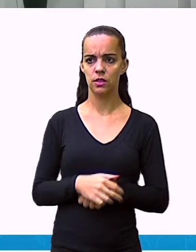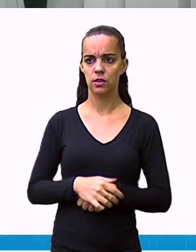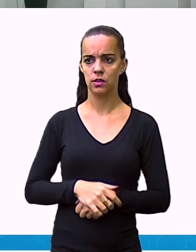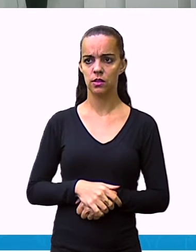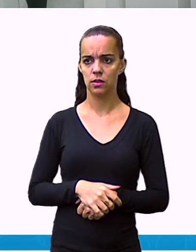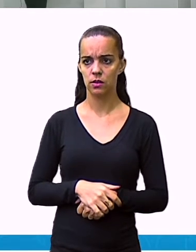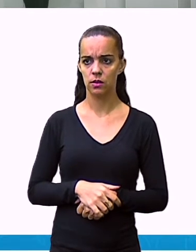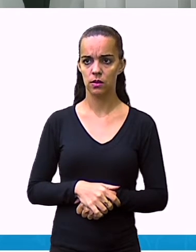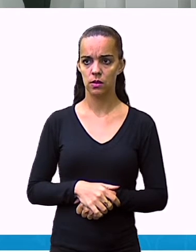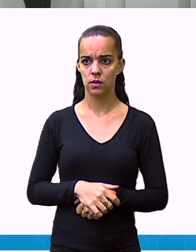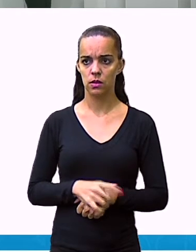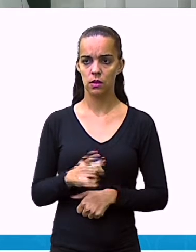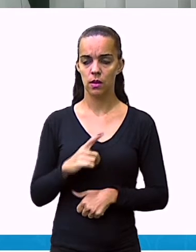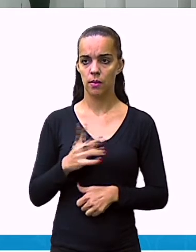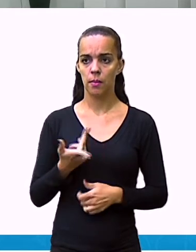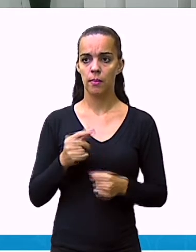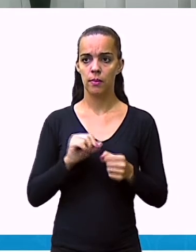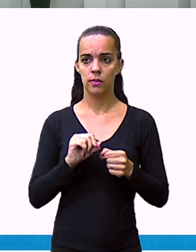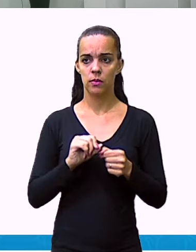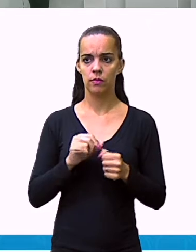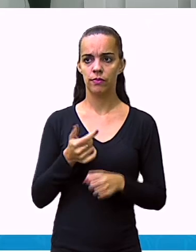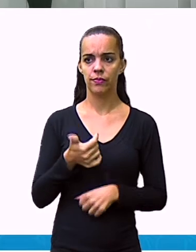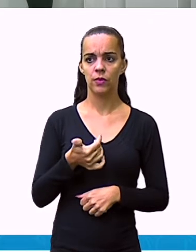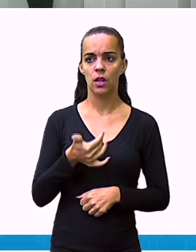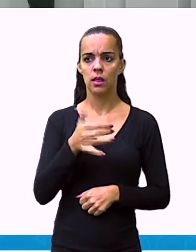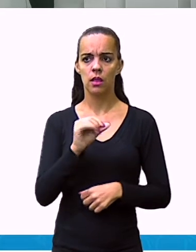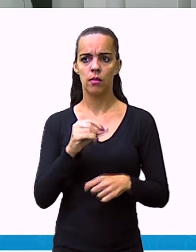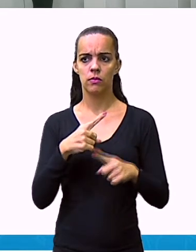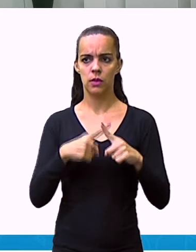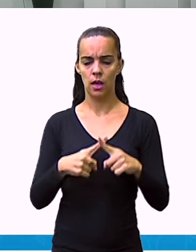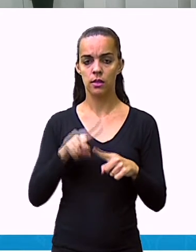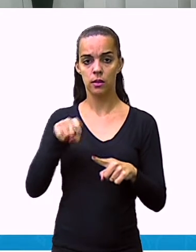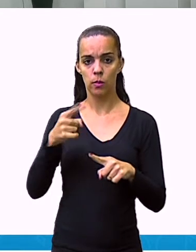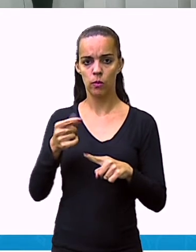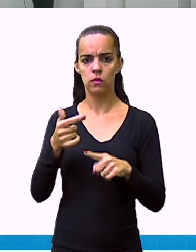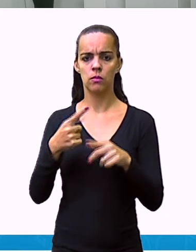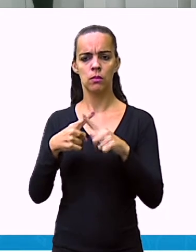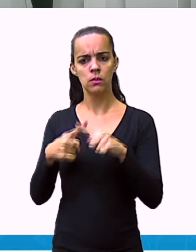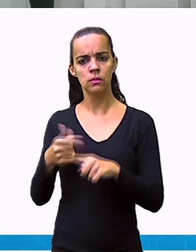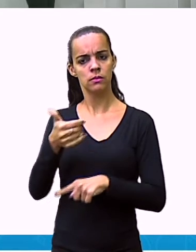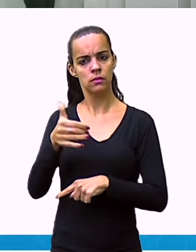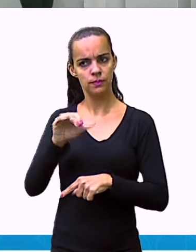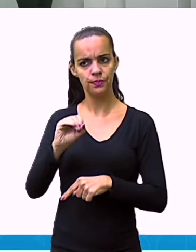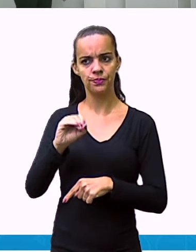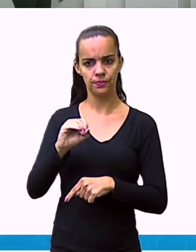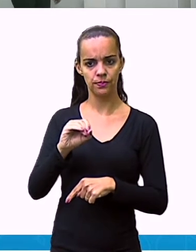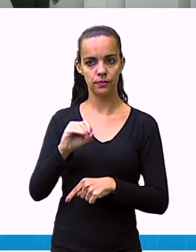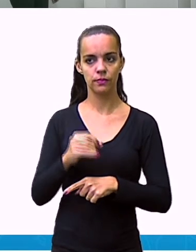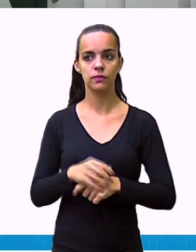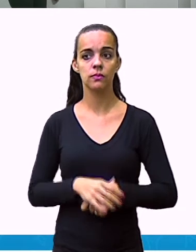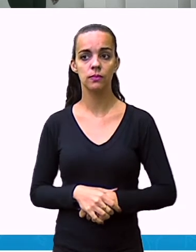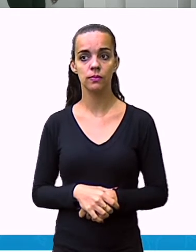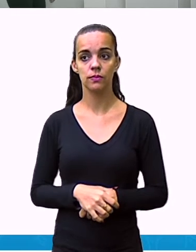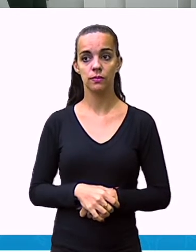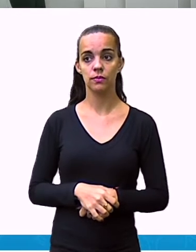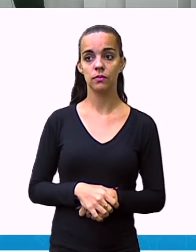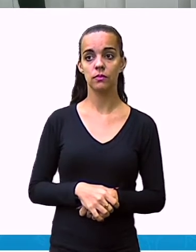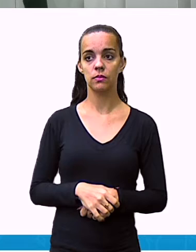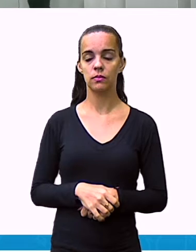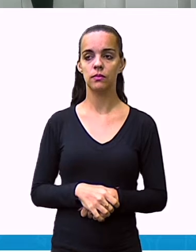multiplicar esse 2,2 aqui por 10 depois me explicar por 10 depois me explicar por 10